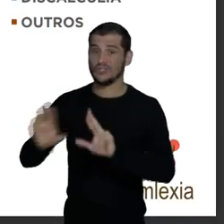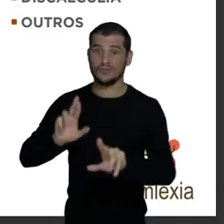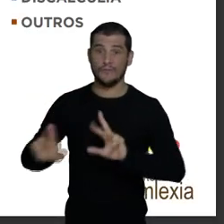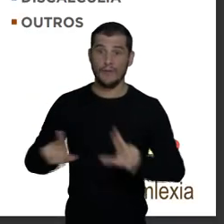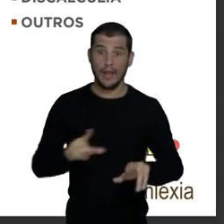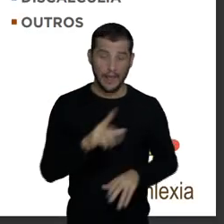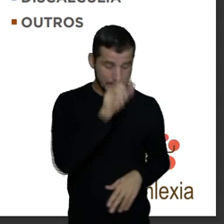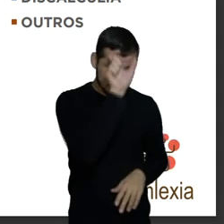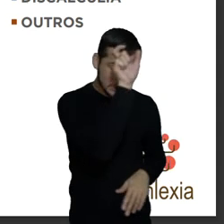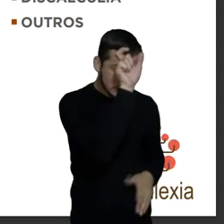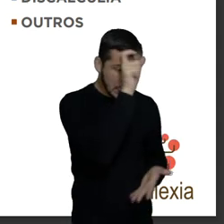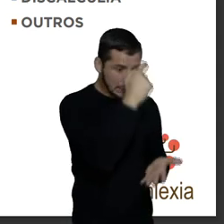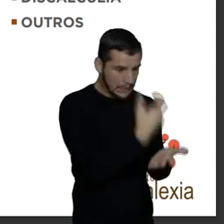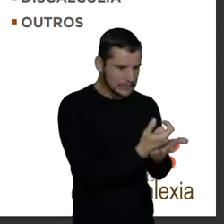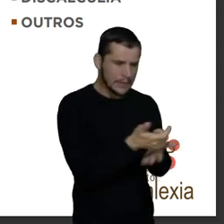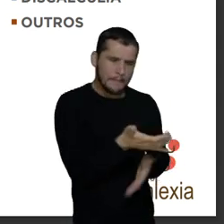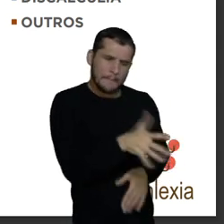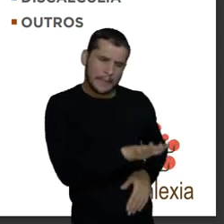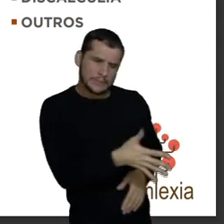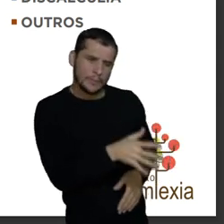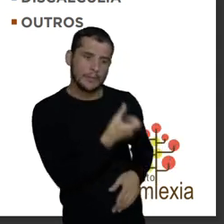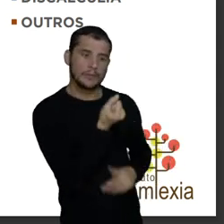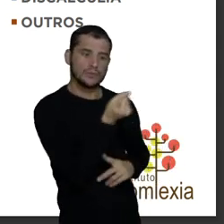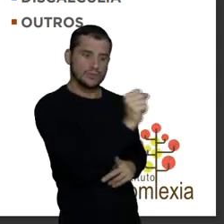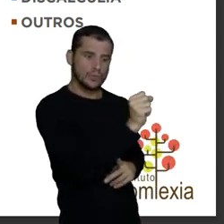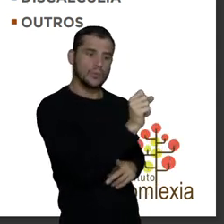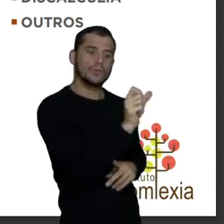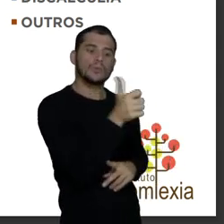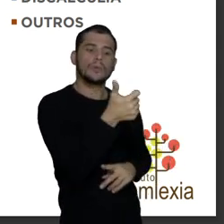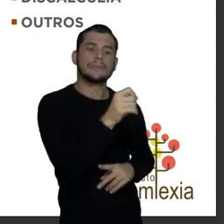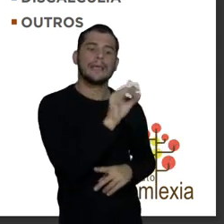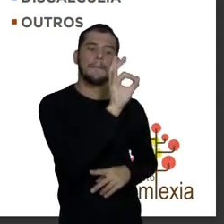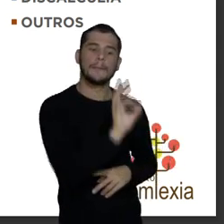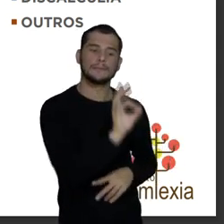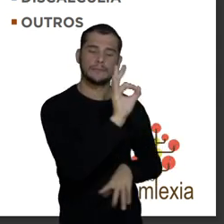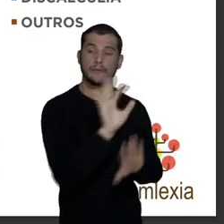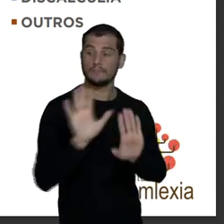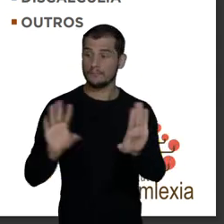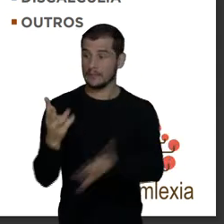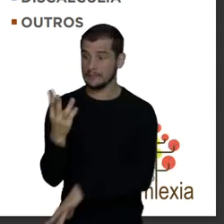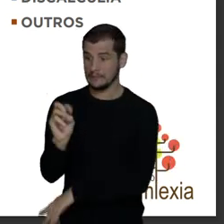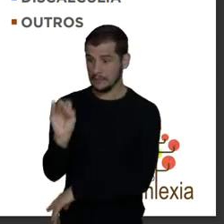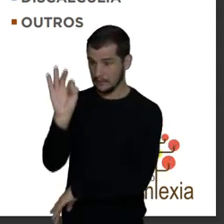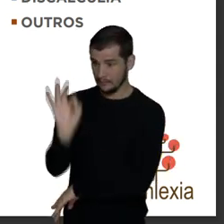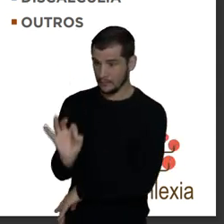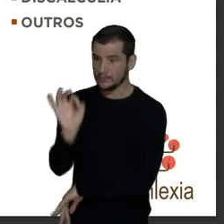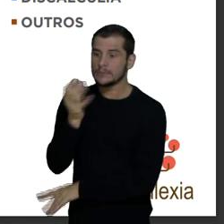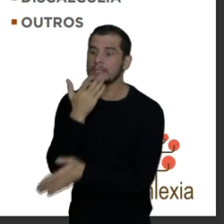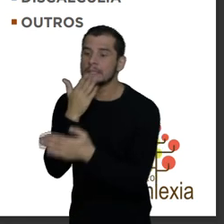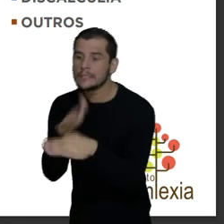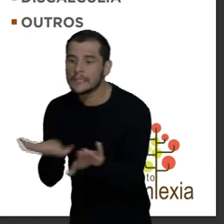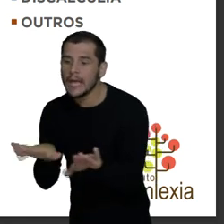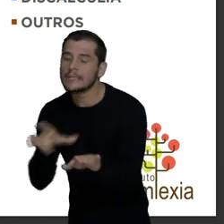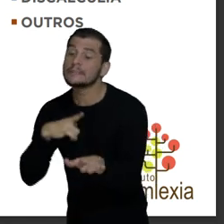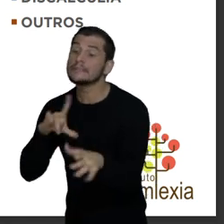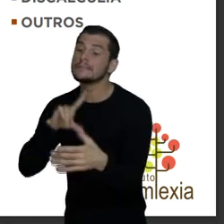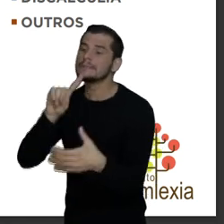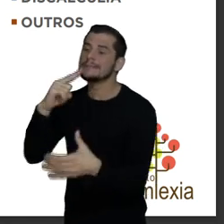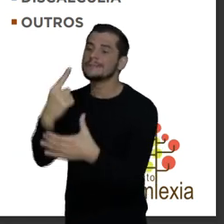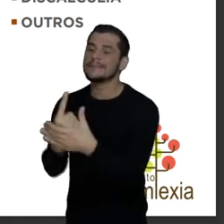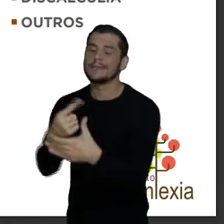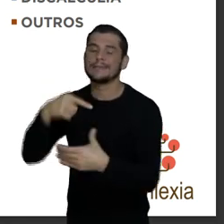A 10% mas eu tenho pelo menos 30% das Crianças em sala de aula que tem alguma coisa